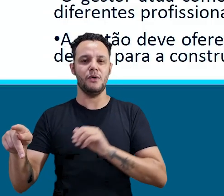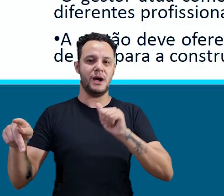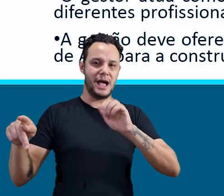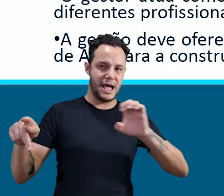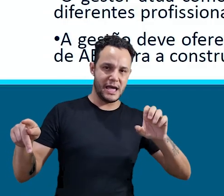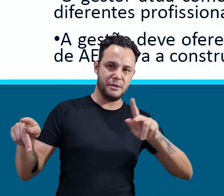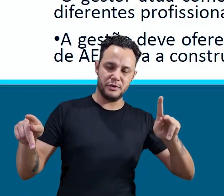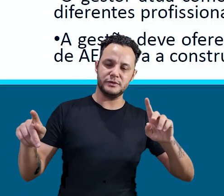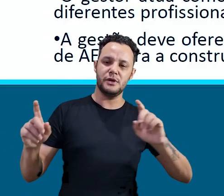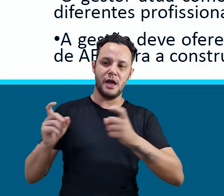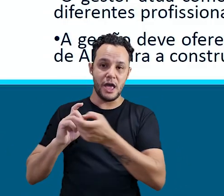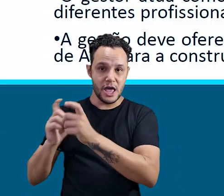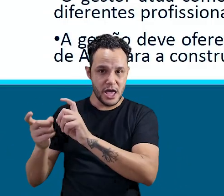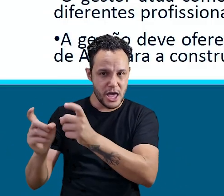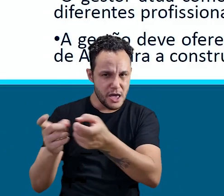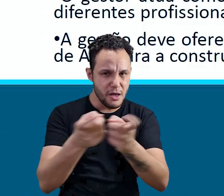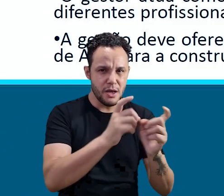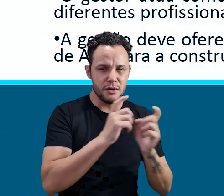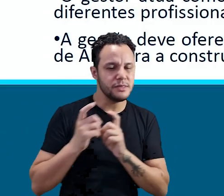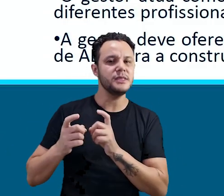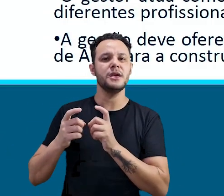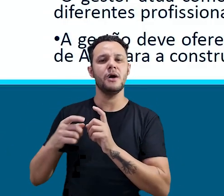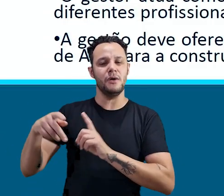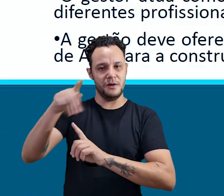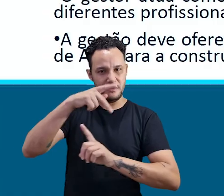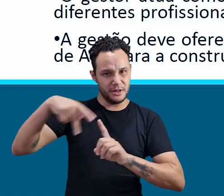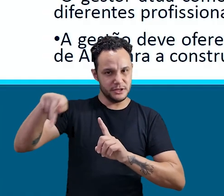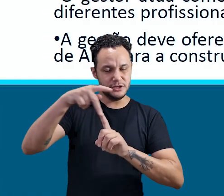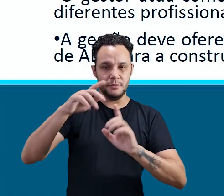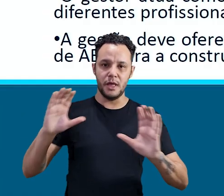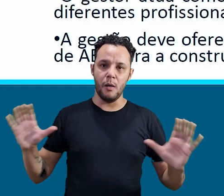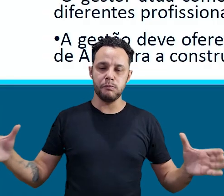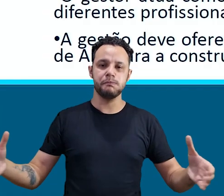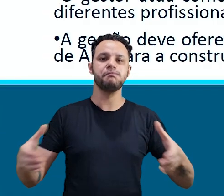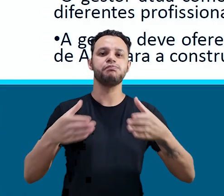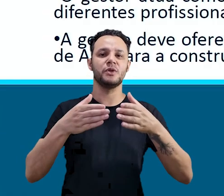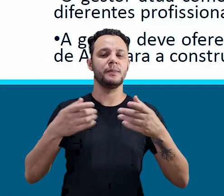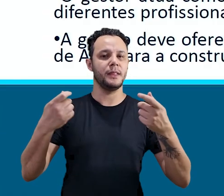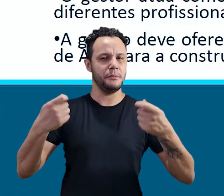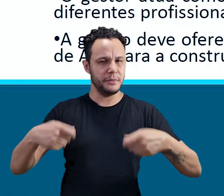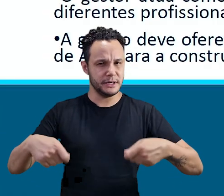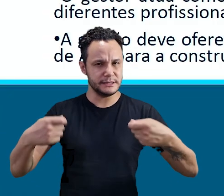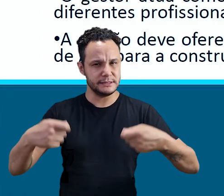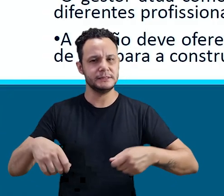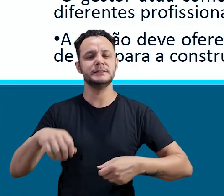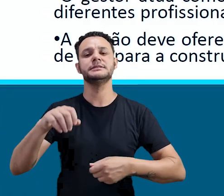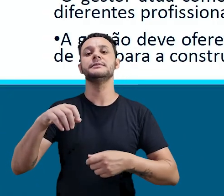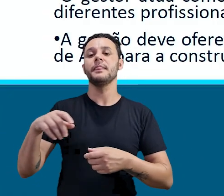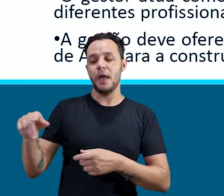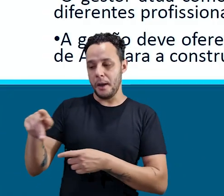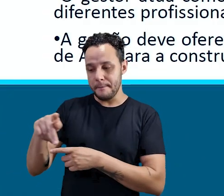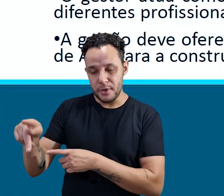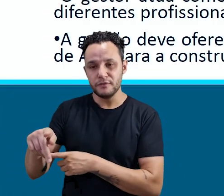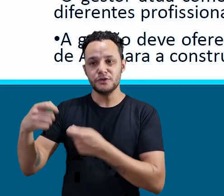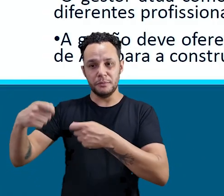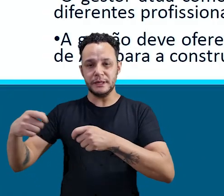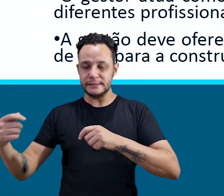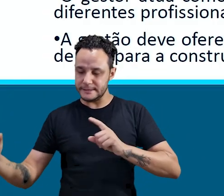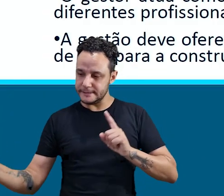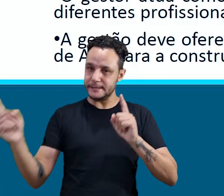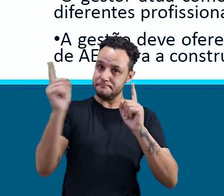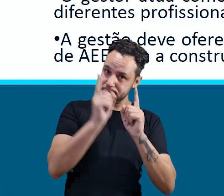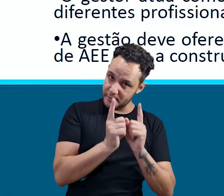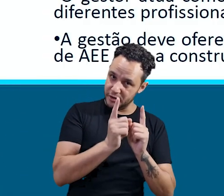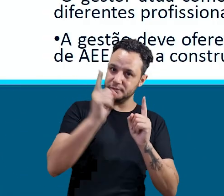os regentes? A gente precisa de tempo, planejamento coletivo, o professor regente tem que ter hora para encontrar